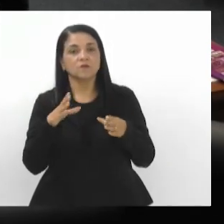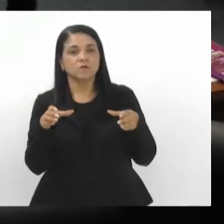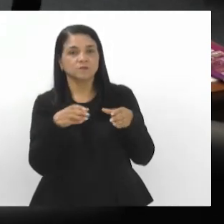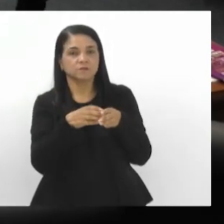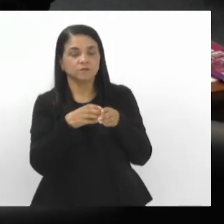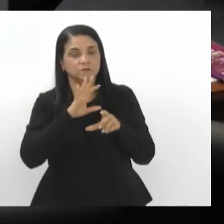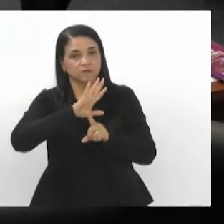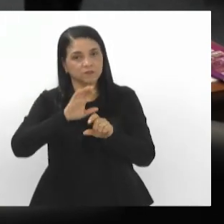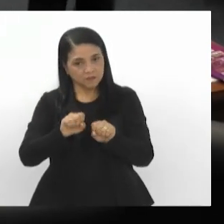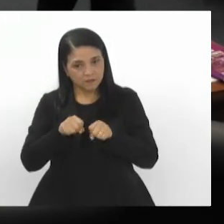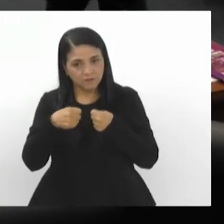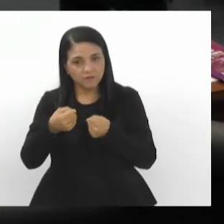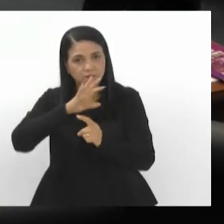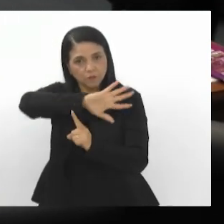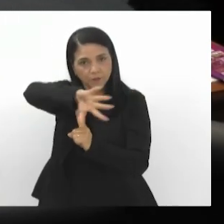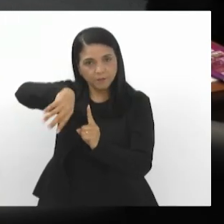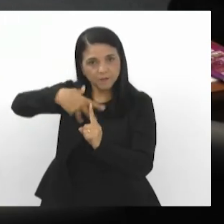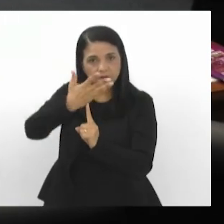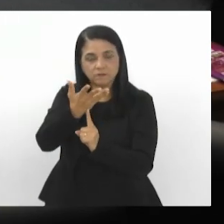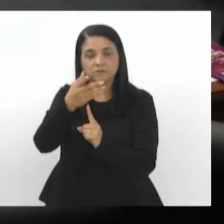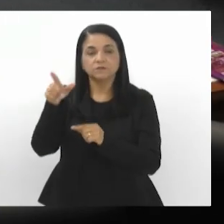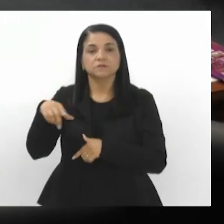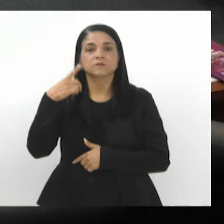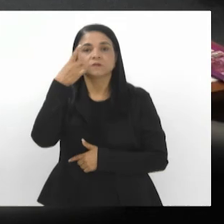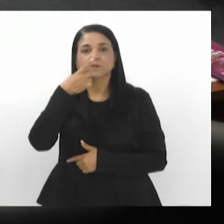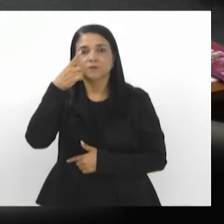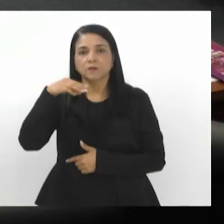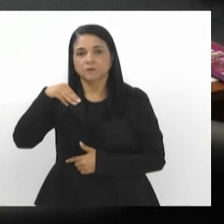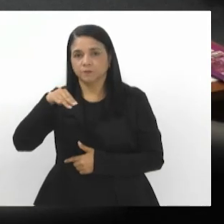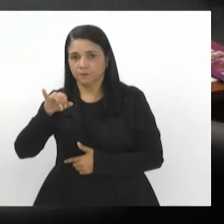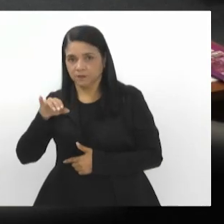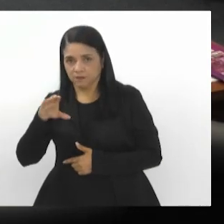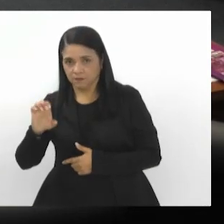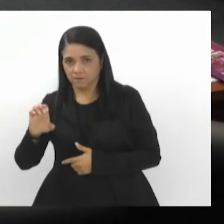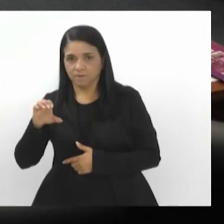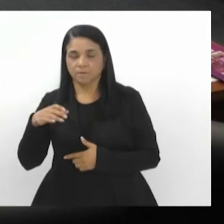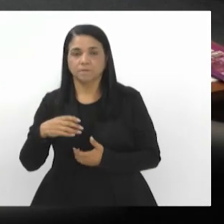Defesa do Meio Ambiente, deputado Carlos Mink.